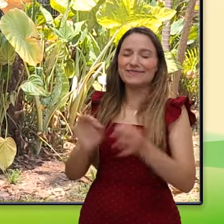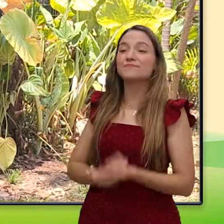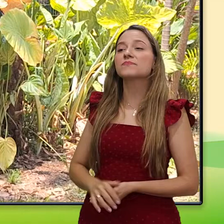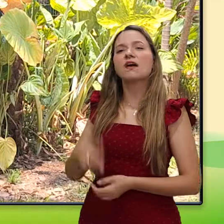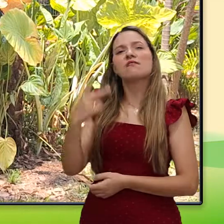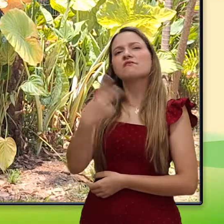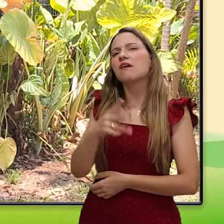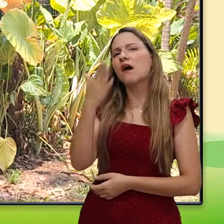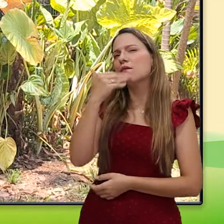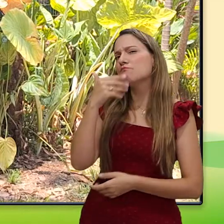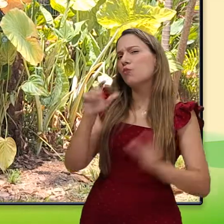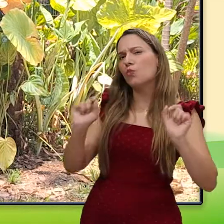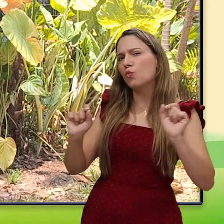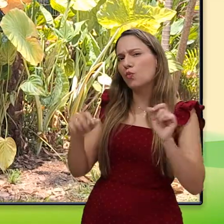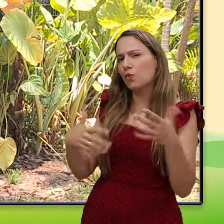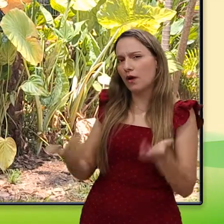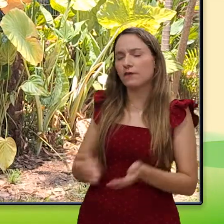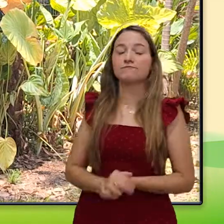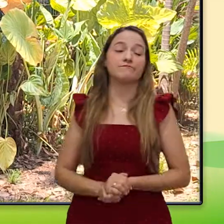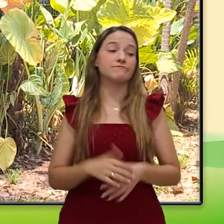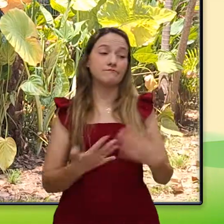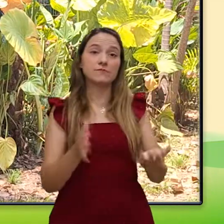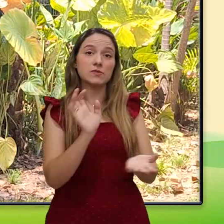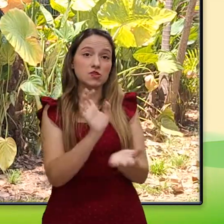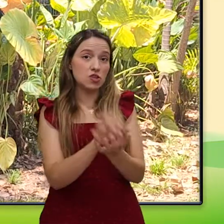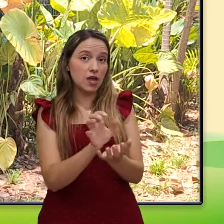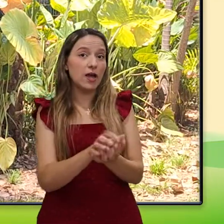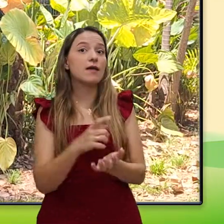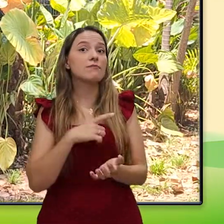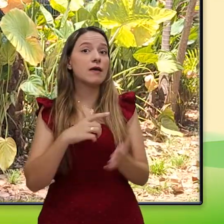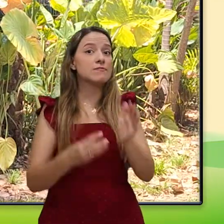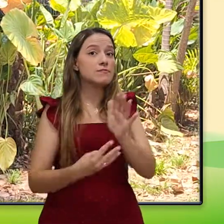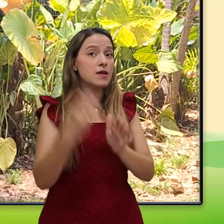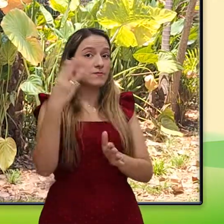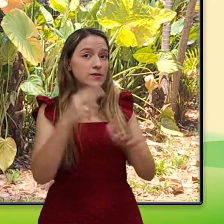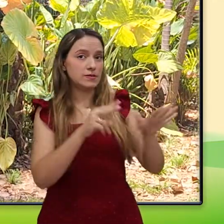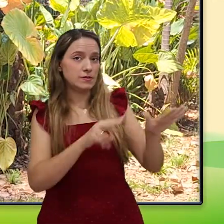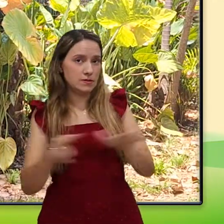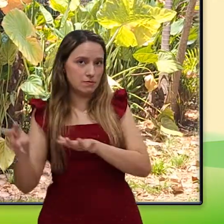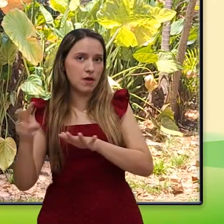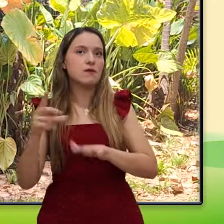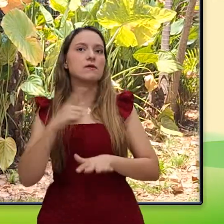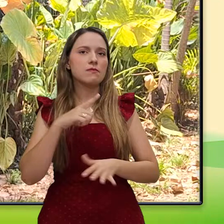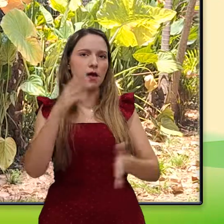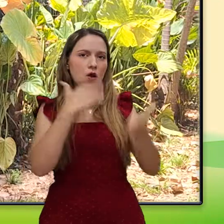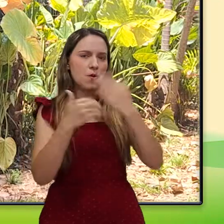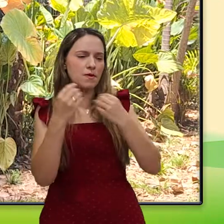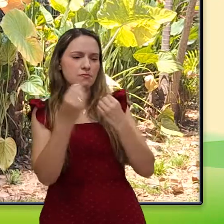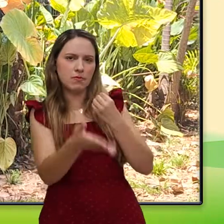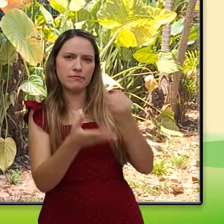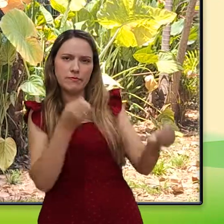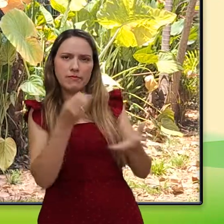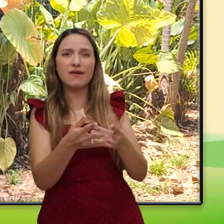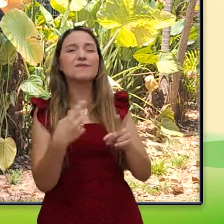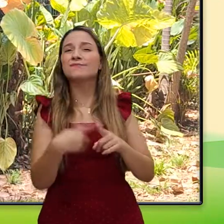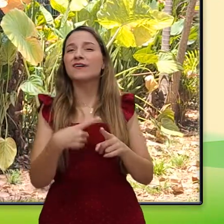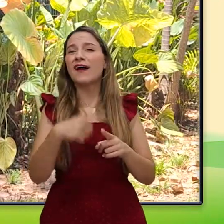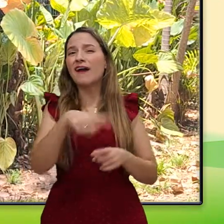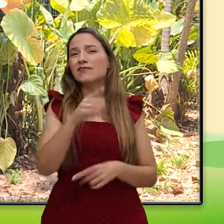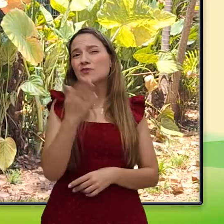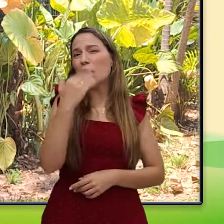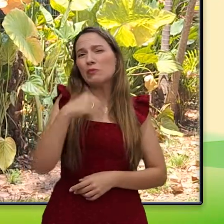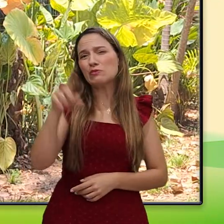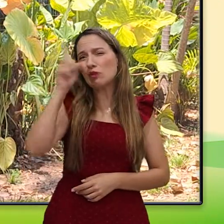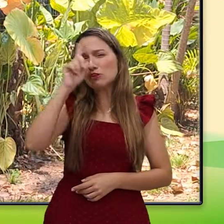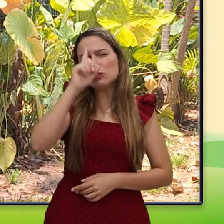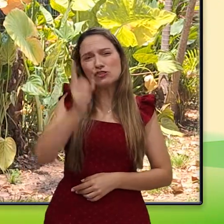deles, Diogo? Como que é aqui? Então, os nossos animais, eles são alimentados 3 vezes na semana. Então, jacarés ou répteis no geral, eles não